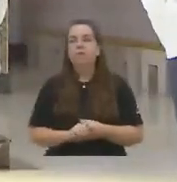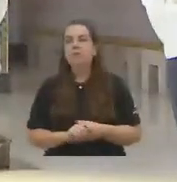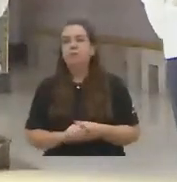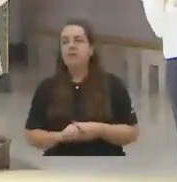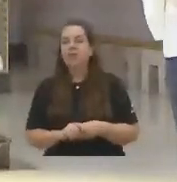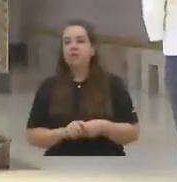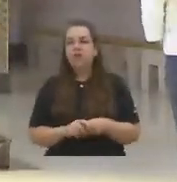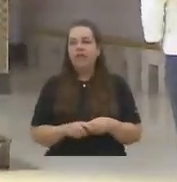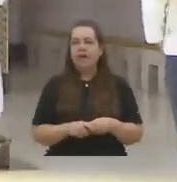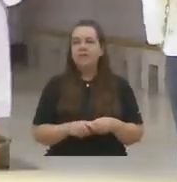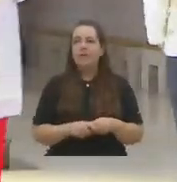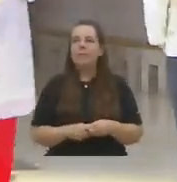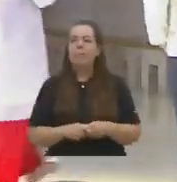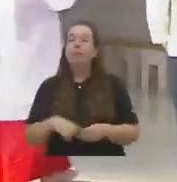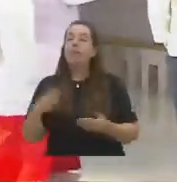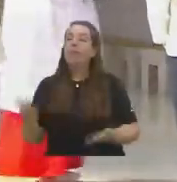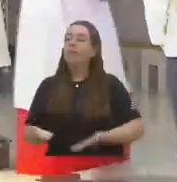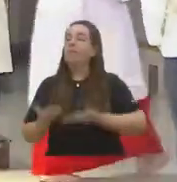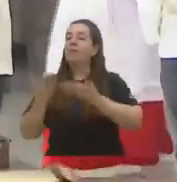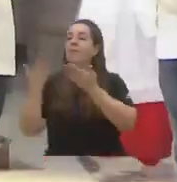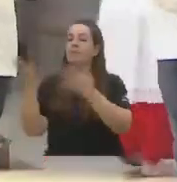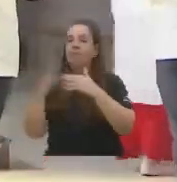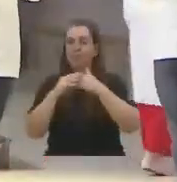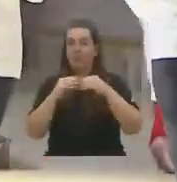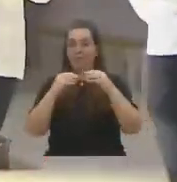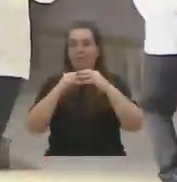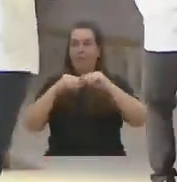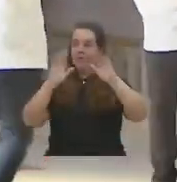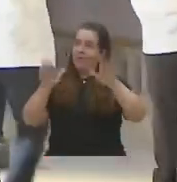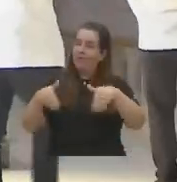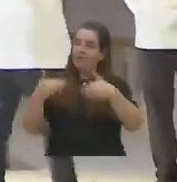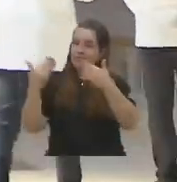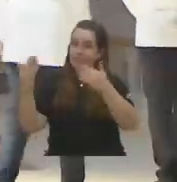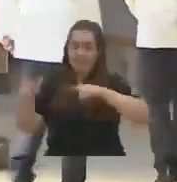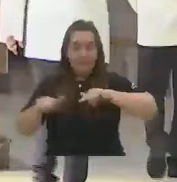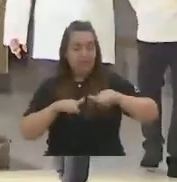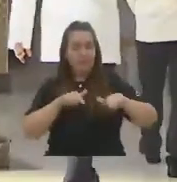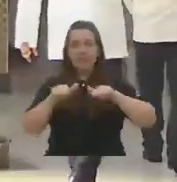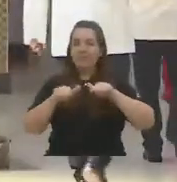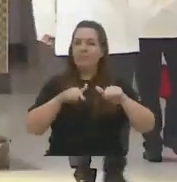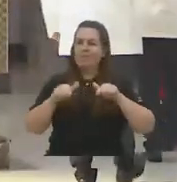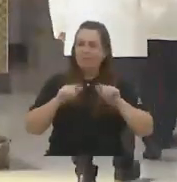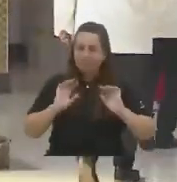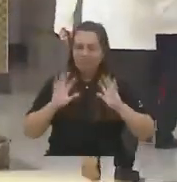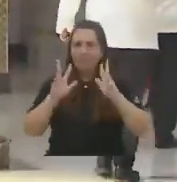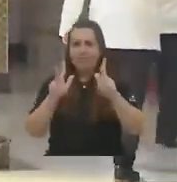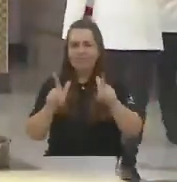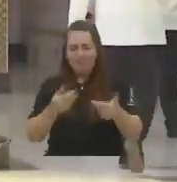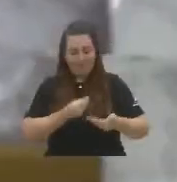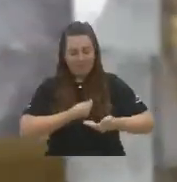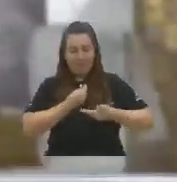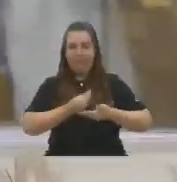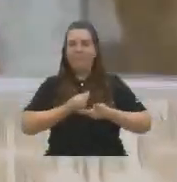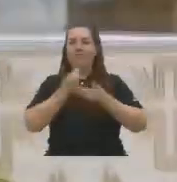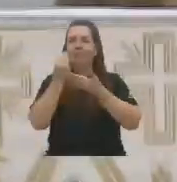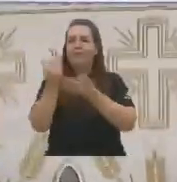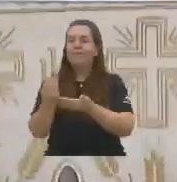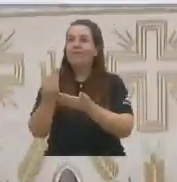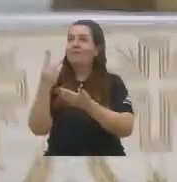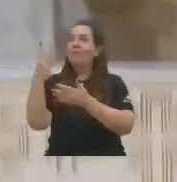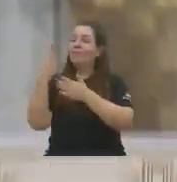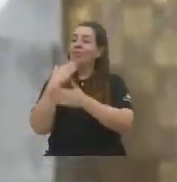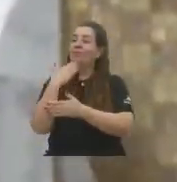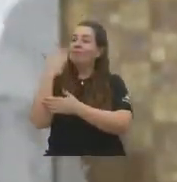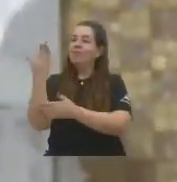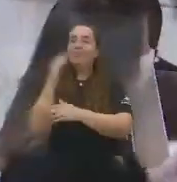amor. Eu te entrego minhas mãos, meu trabalho, meu viver, e te